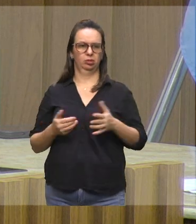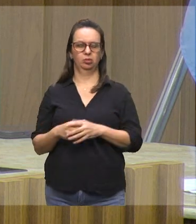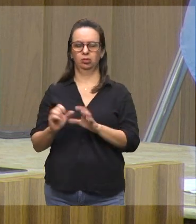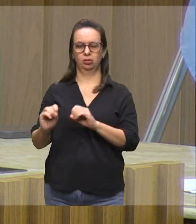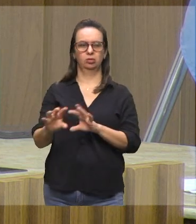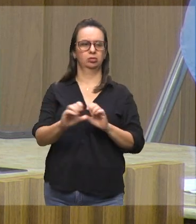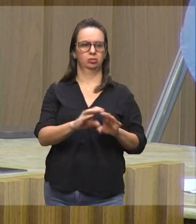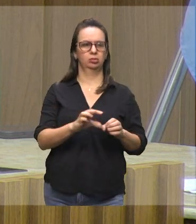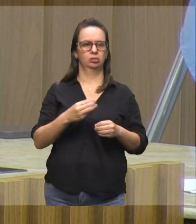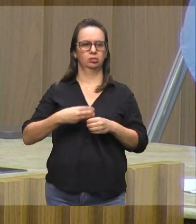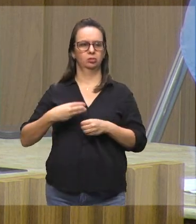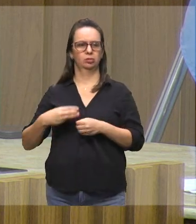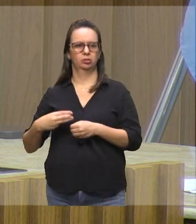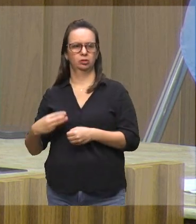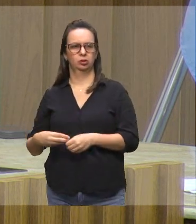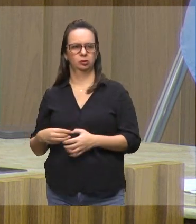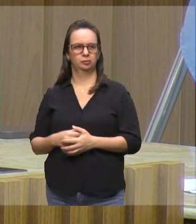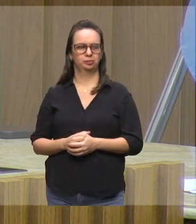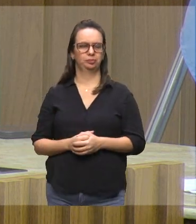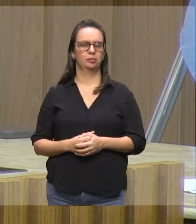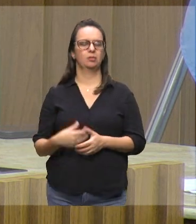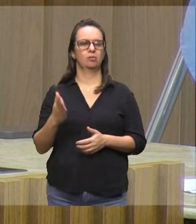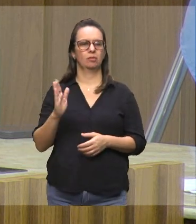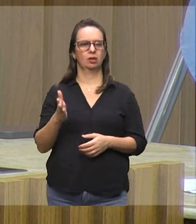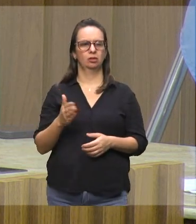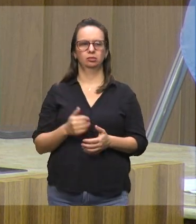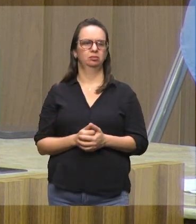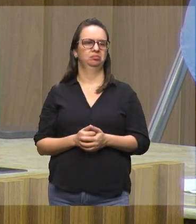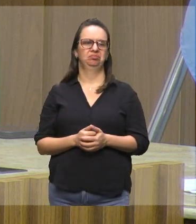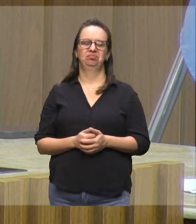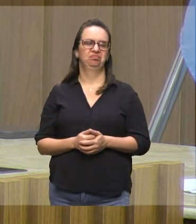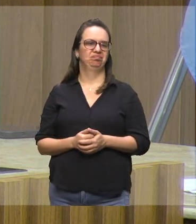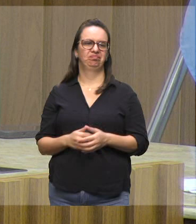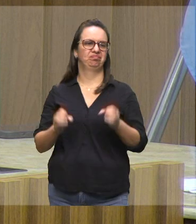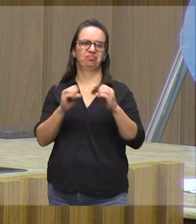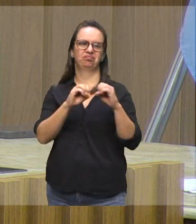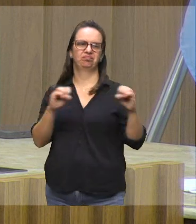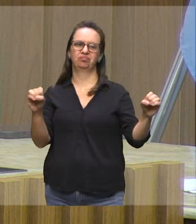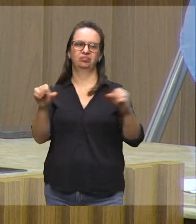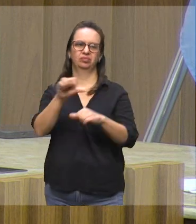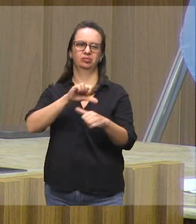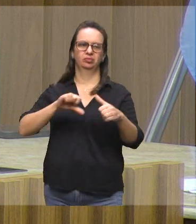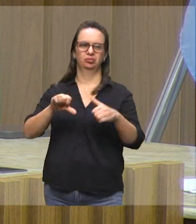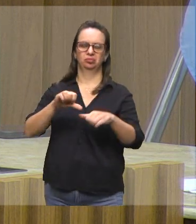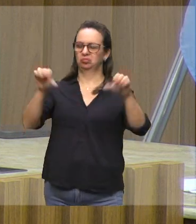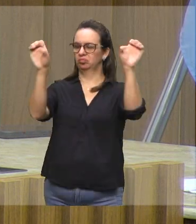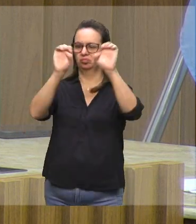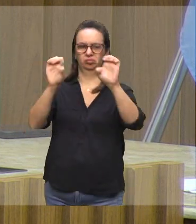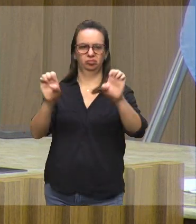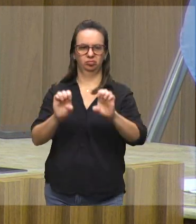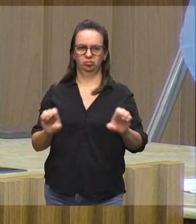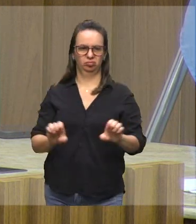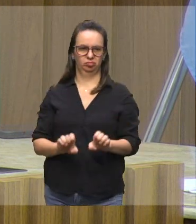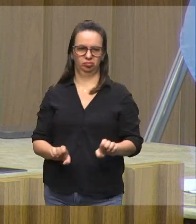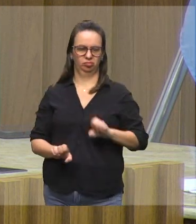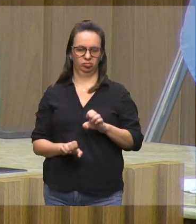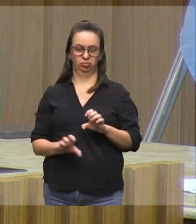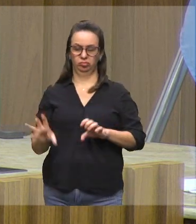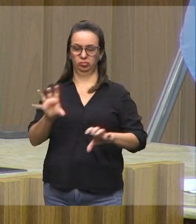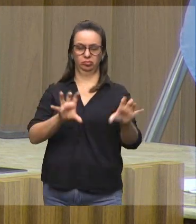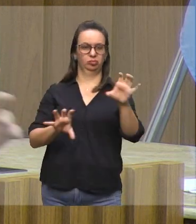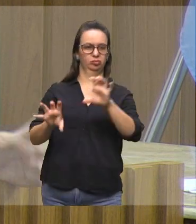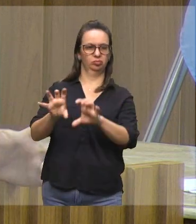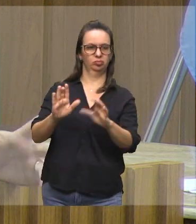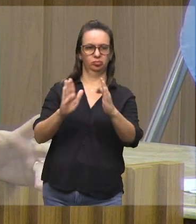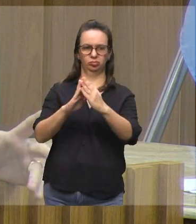nosso município, né? Não vamos observar também nenhuma mudança na estrutura física das escolas, enfim.